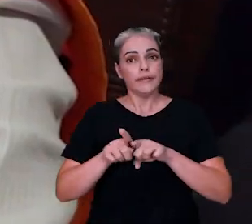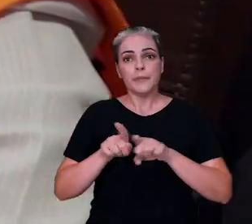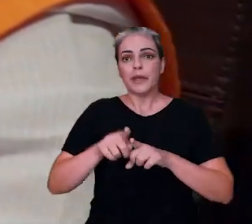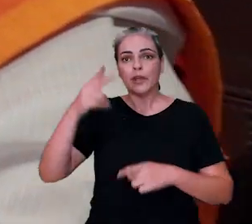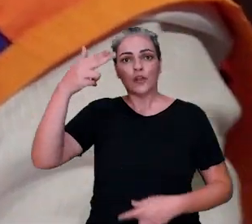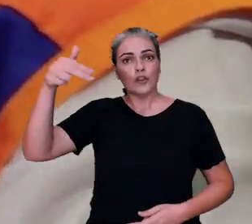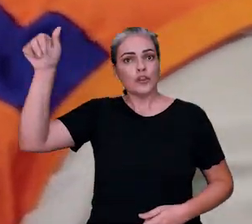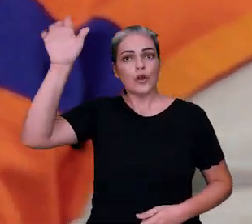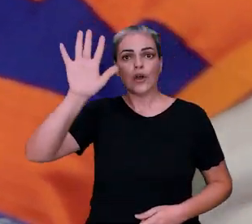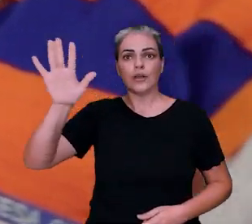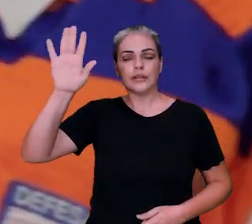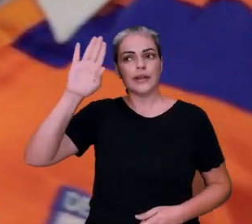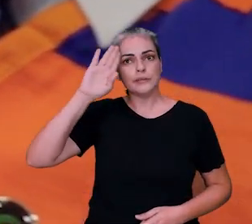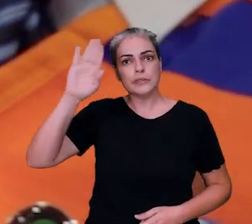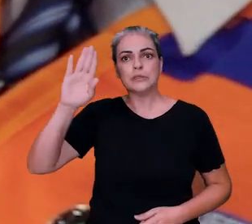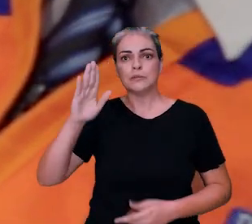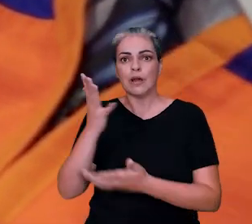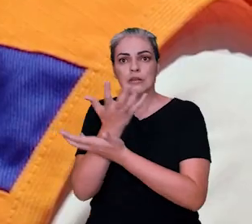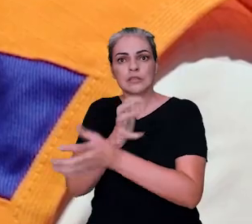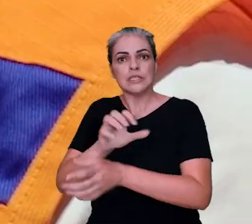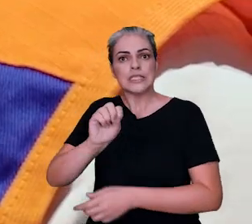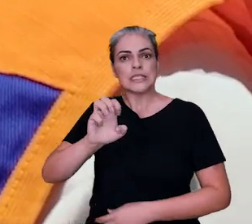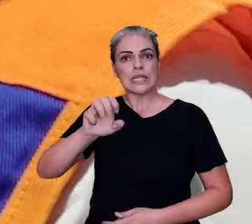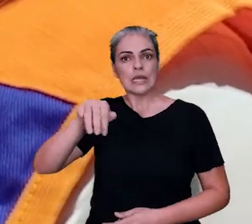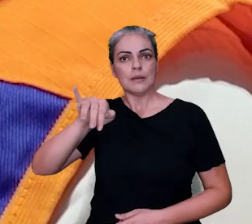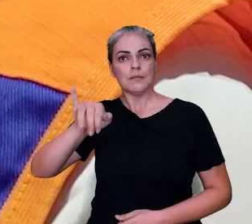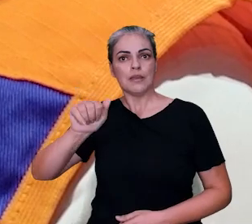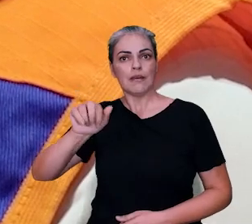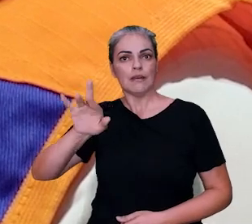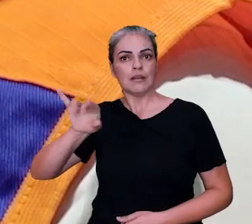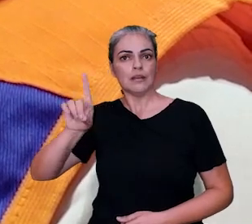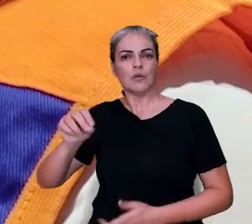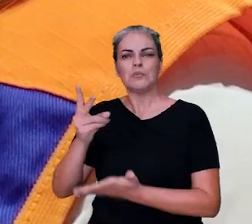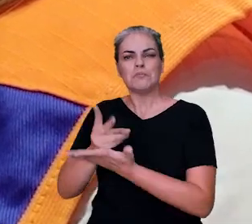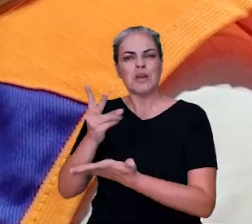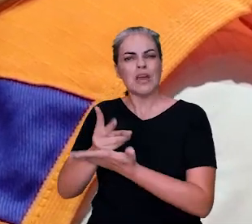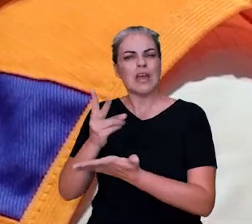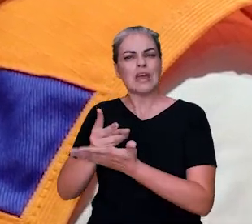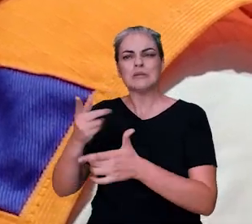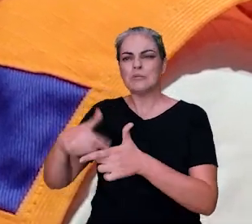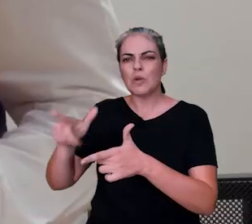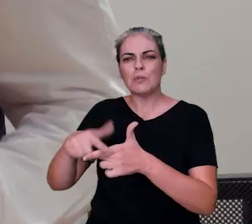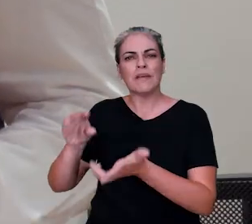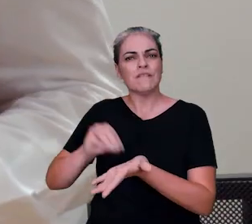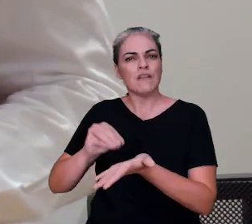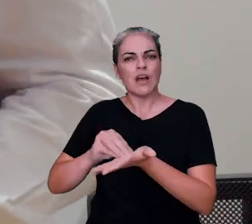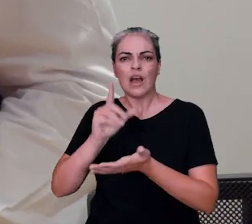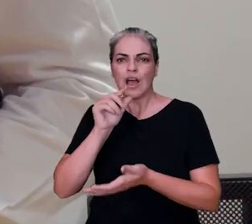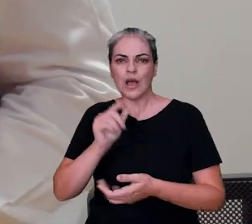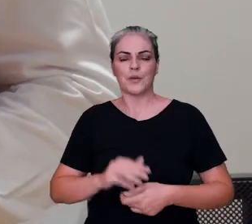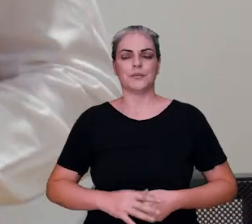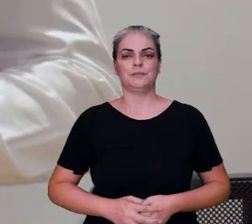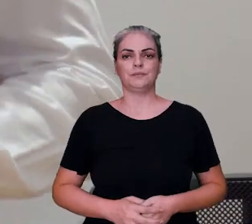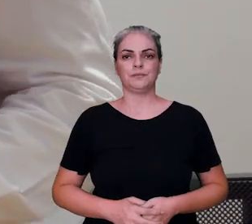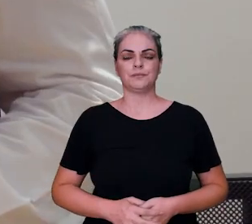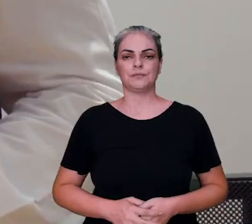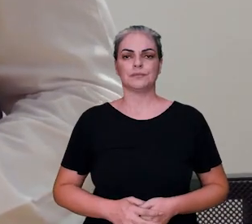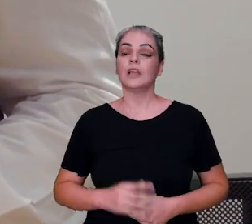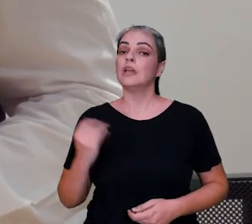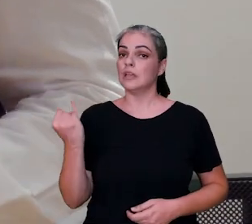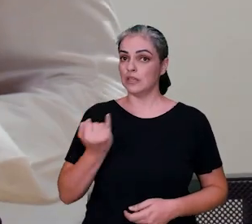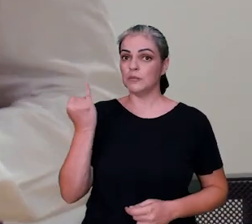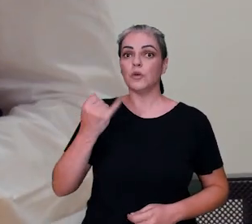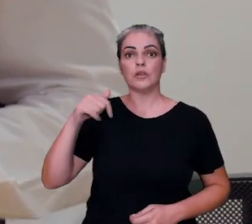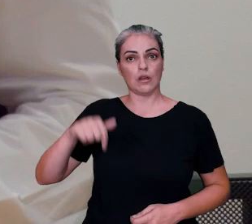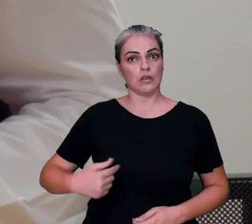Nordeste, principalmente o semiárido, com os problemas já históricos de escassez. Então é muito importante a gente ter essa reunião de